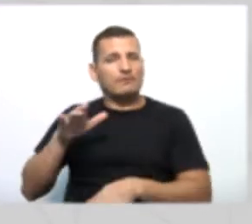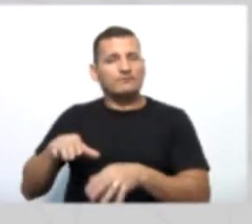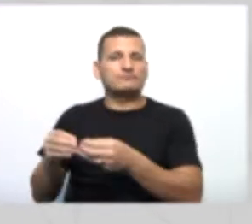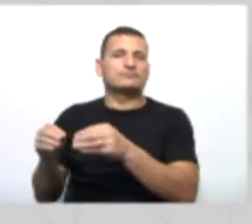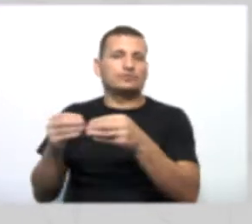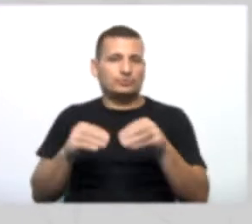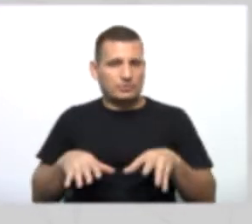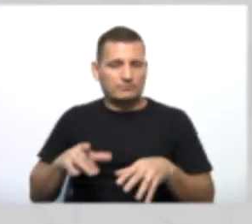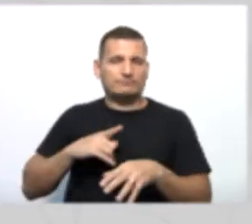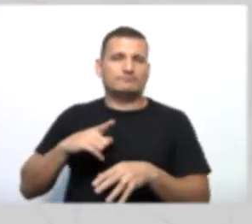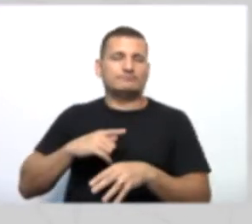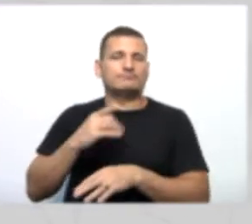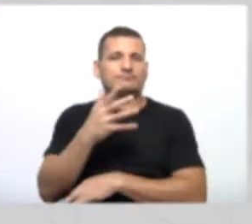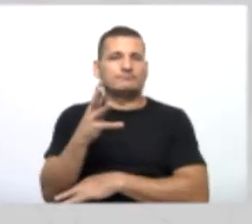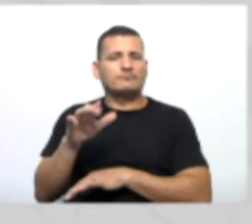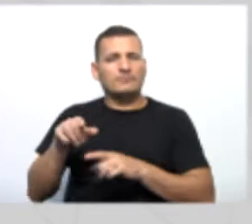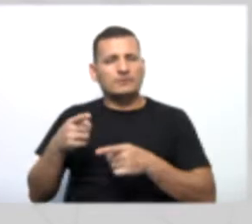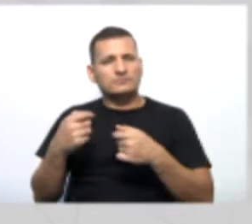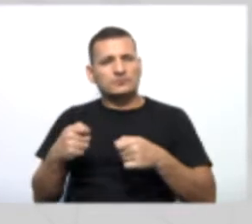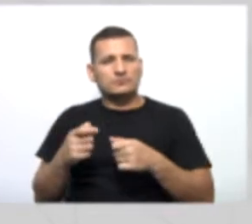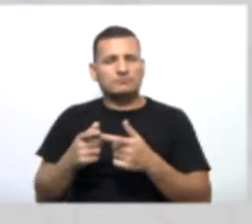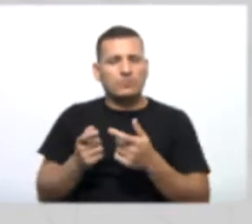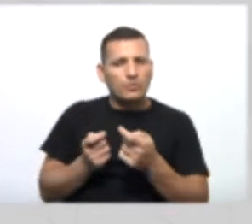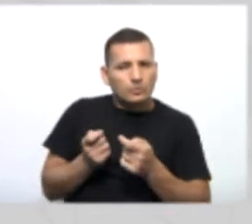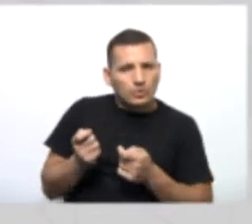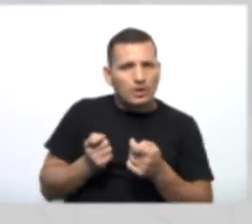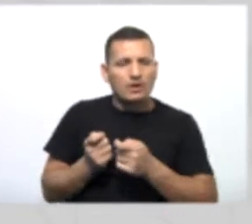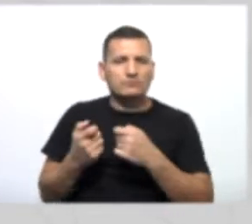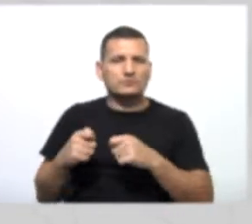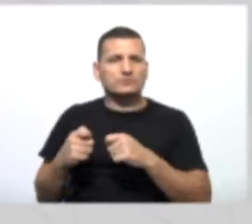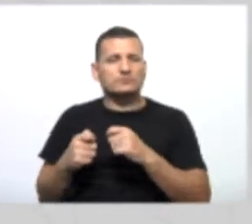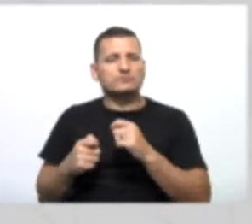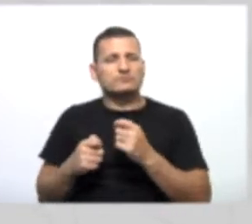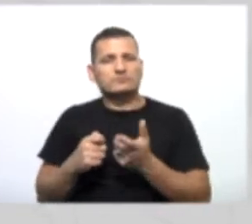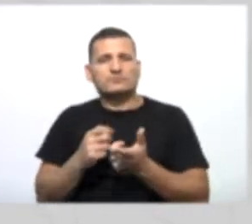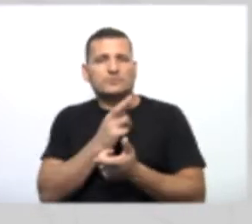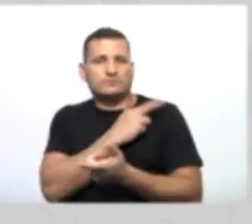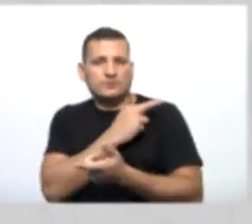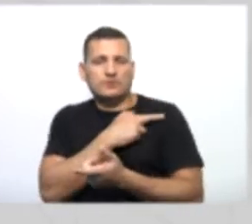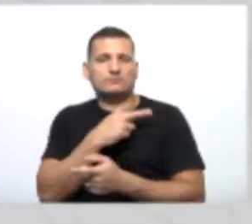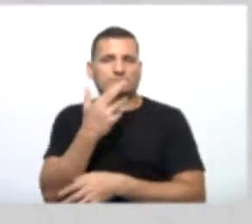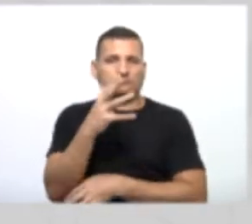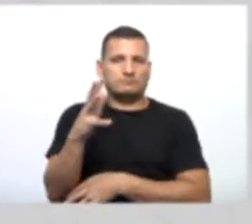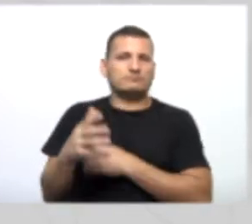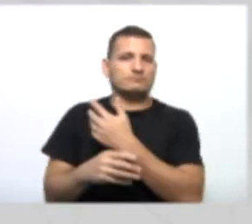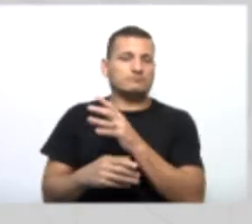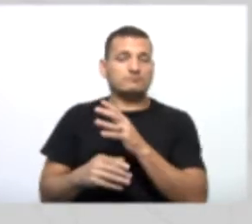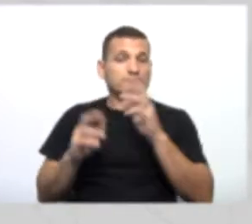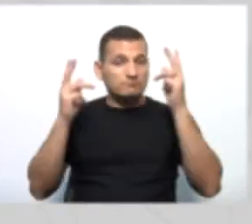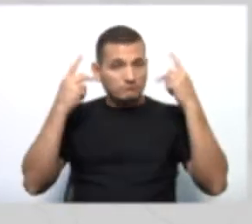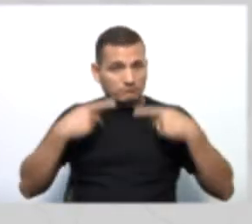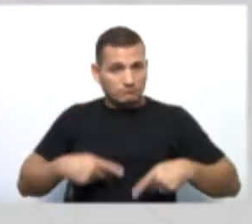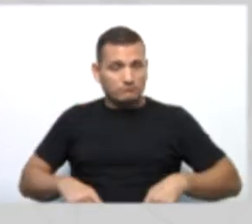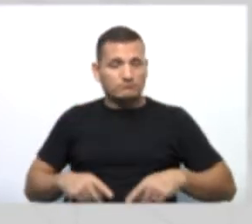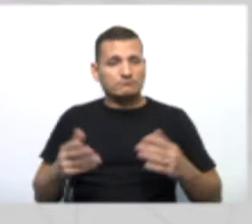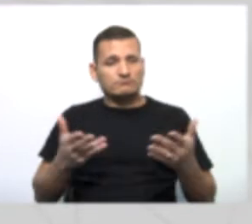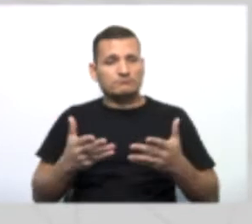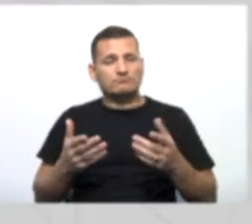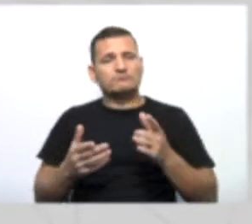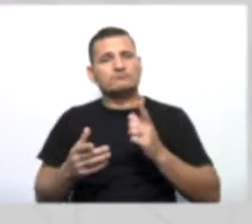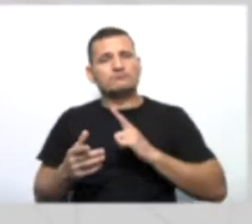impactos calculados, comprometidos com o meio ambiente. O homem, por ser a maior influência no meio